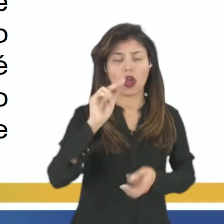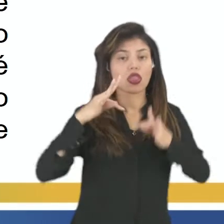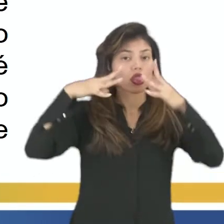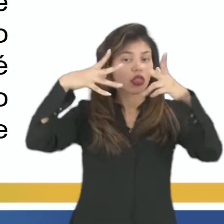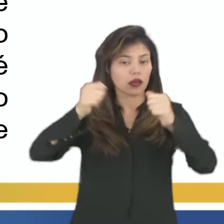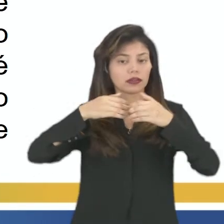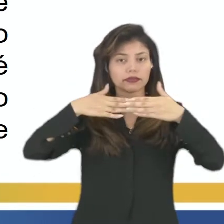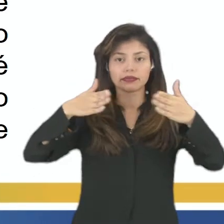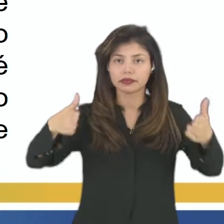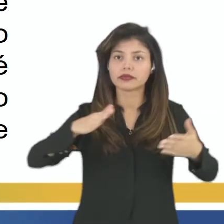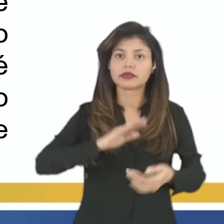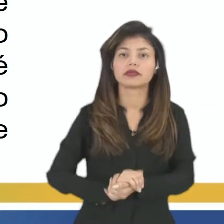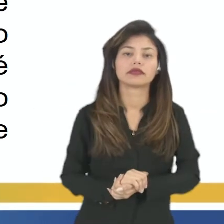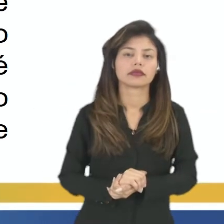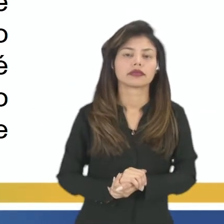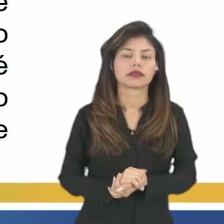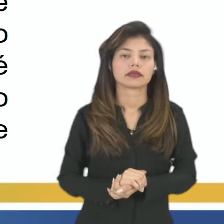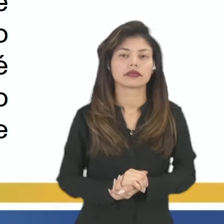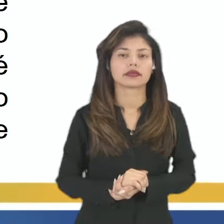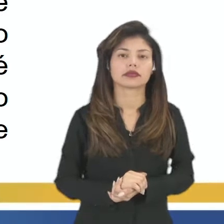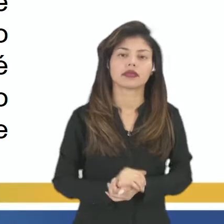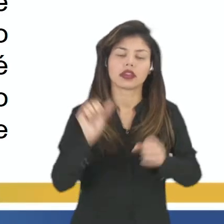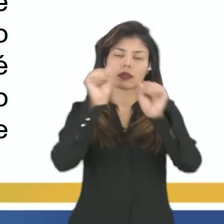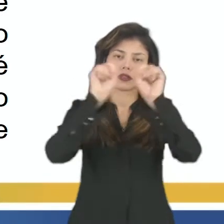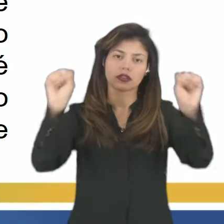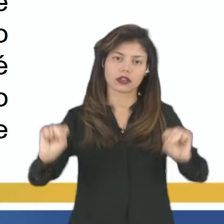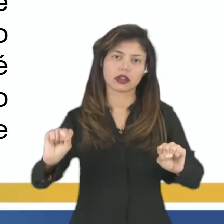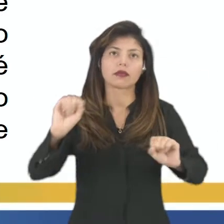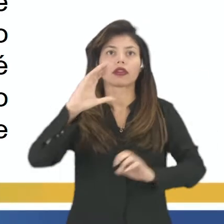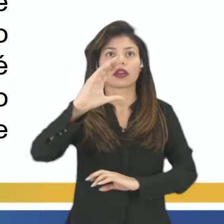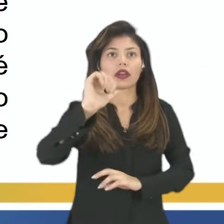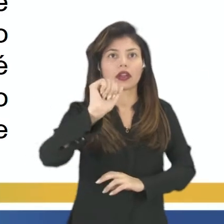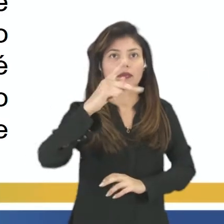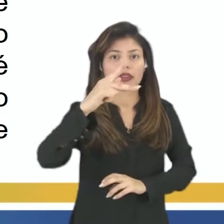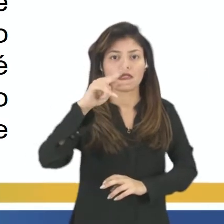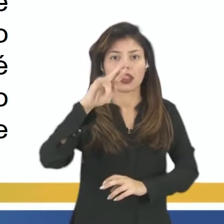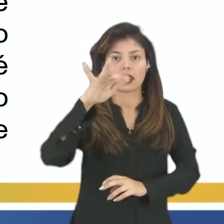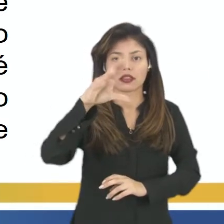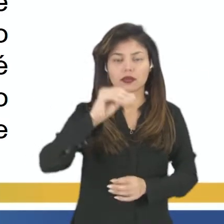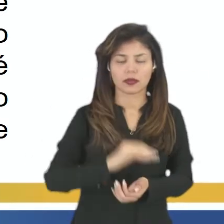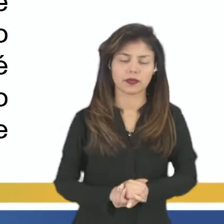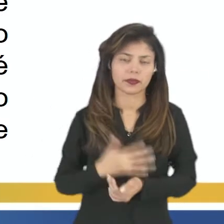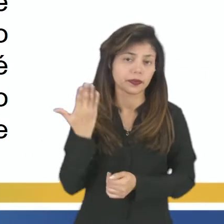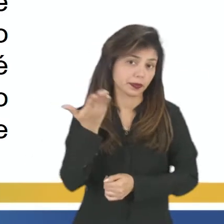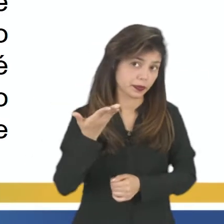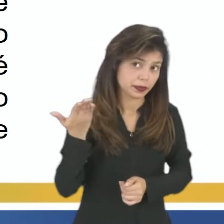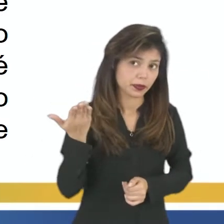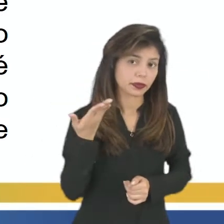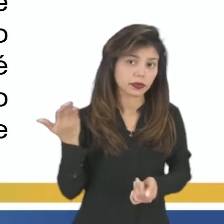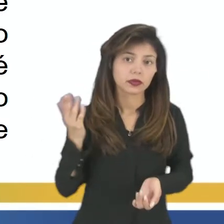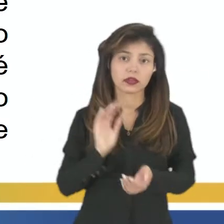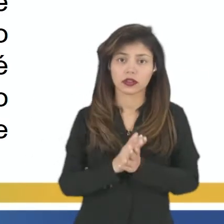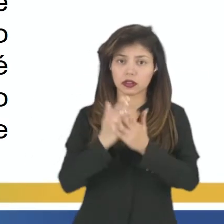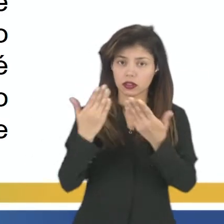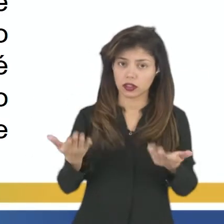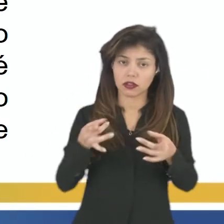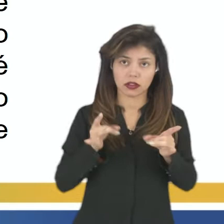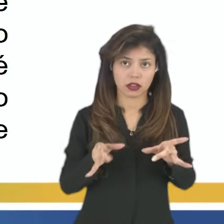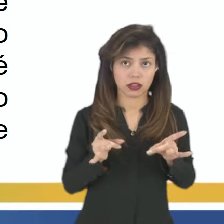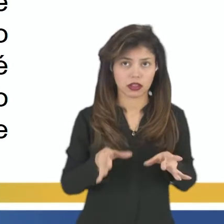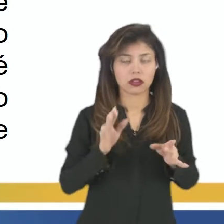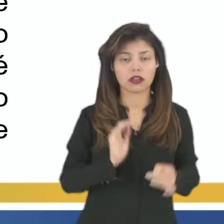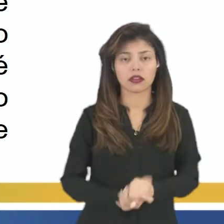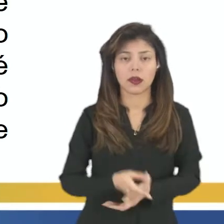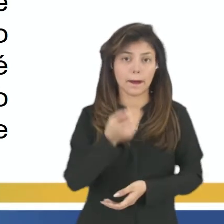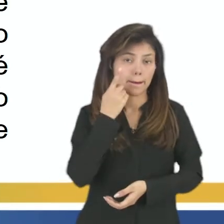ela abriu, né, sua porta para o sistema capitalismo, né, então baseado no livre comércio, né? Então a